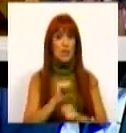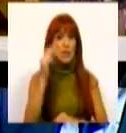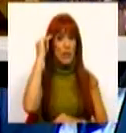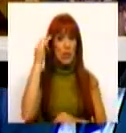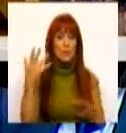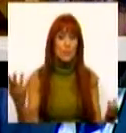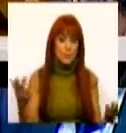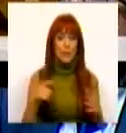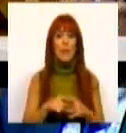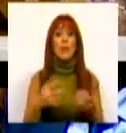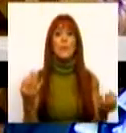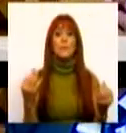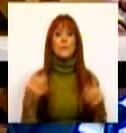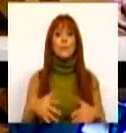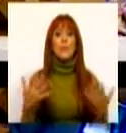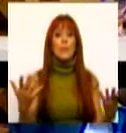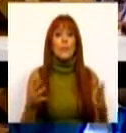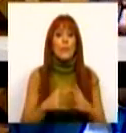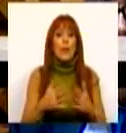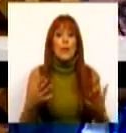O certo é que, de facto,